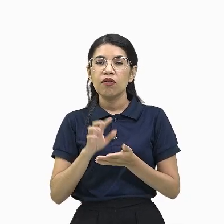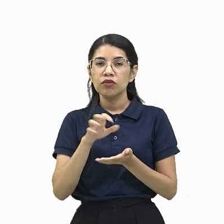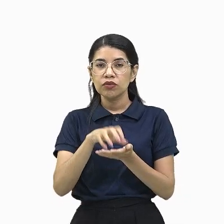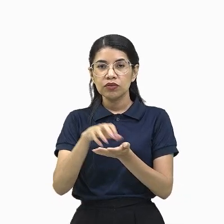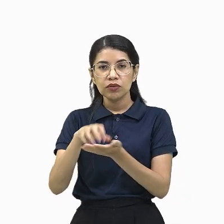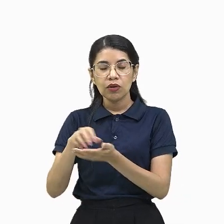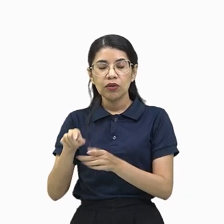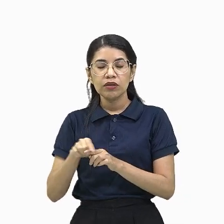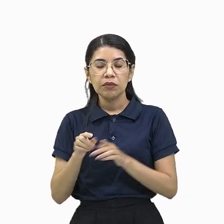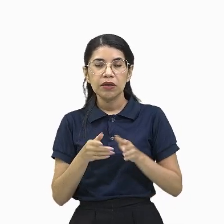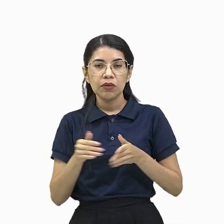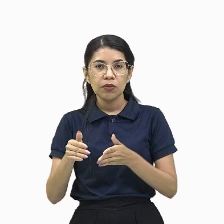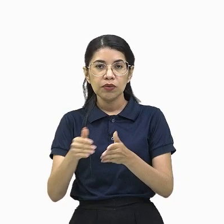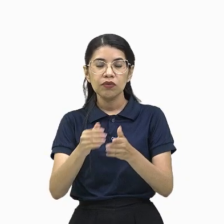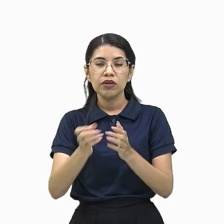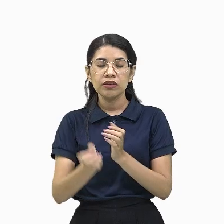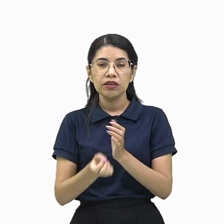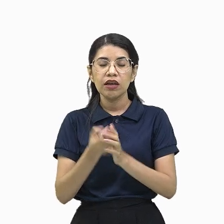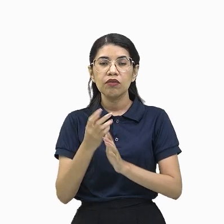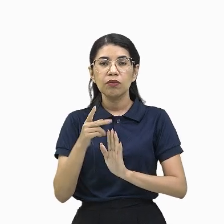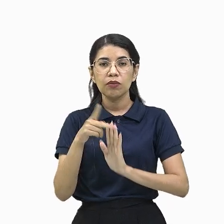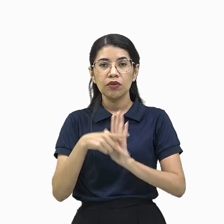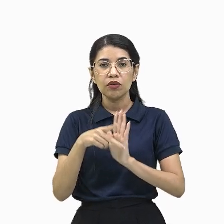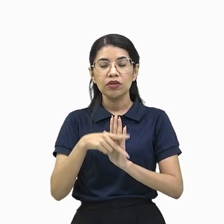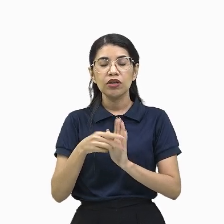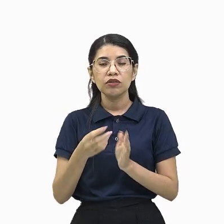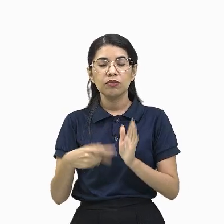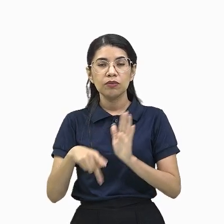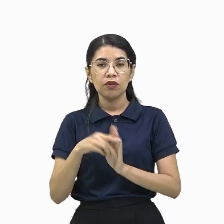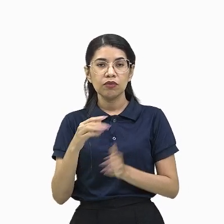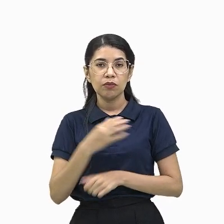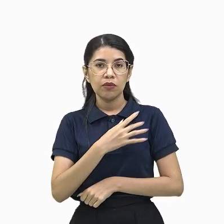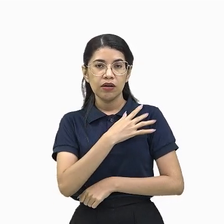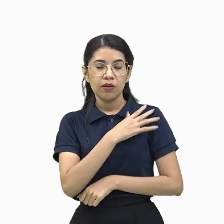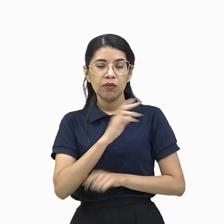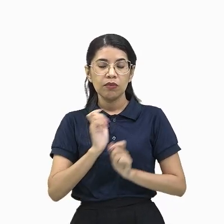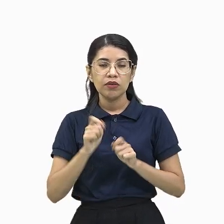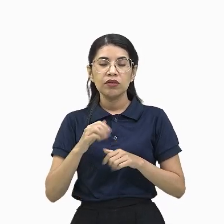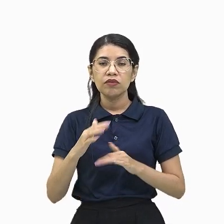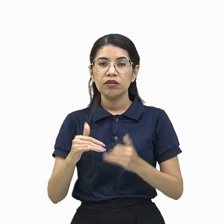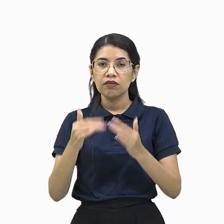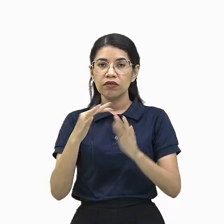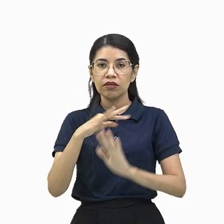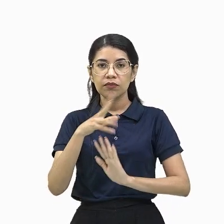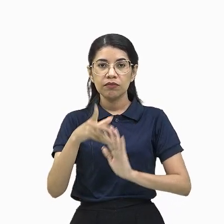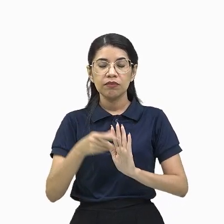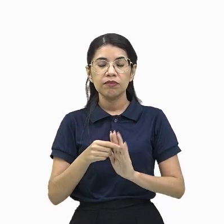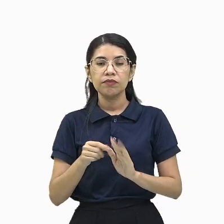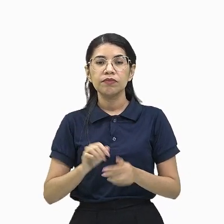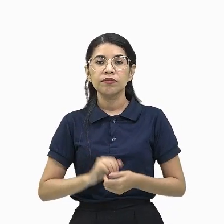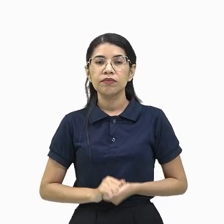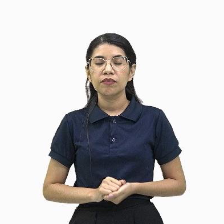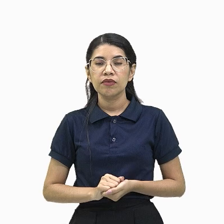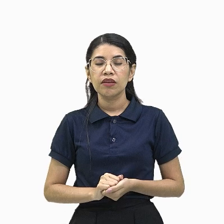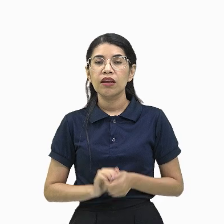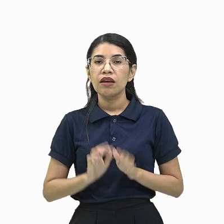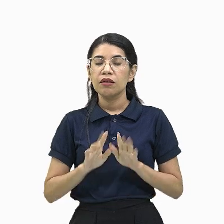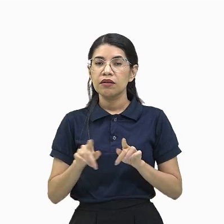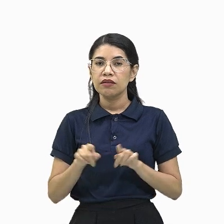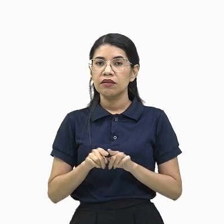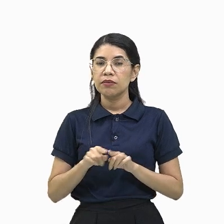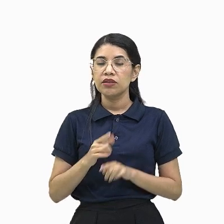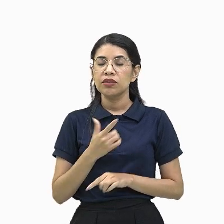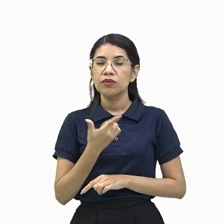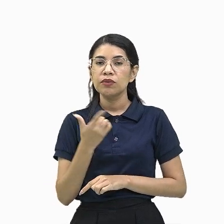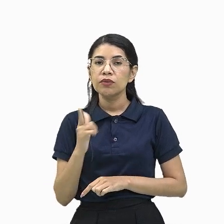Transamazônica são alguns desses aspectos que o governo militar implementou para o desenvolvimento da Amazônia e também, claro, sua urbanização. Mas, além desses, temos